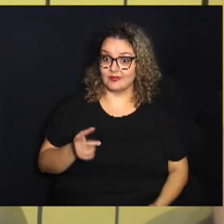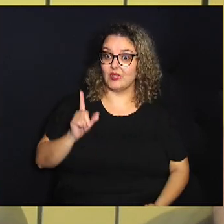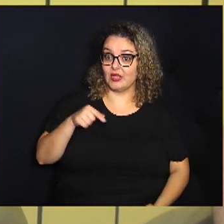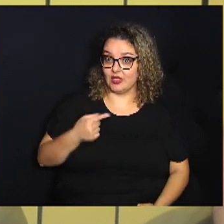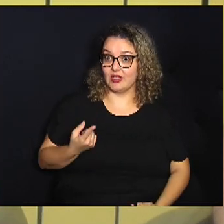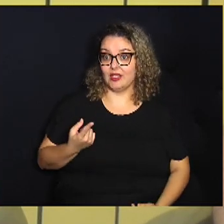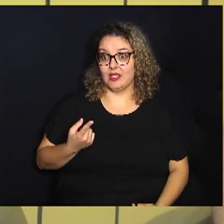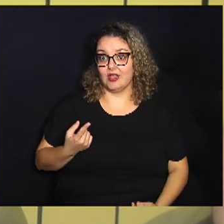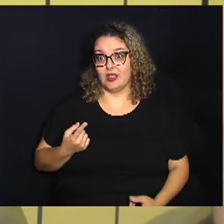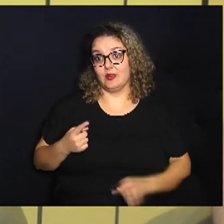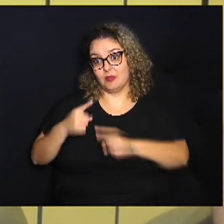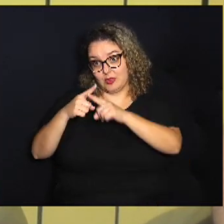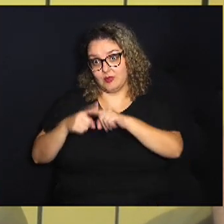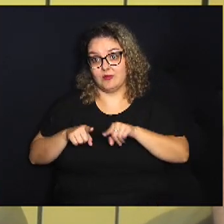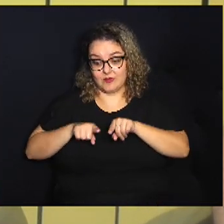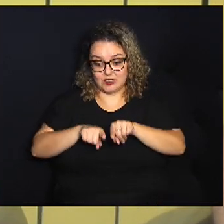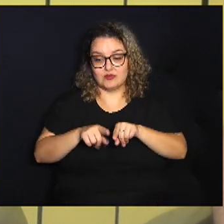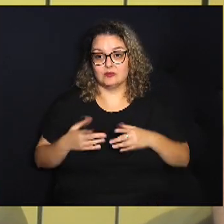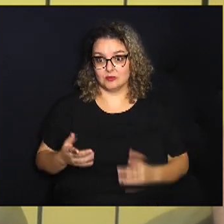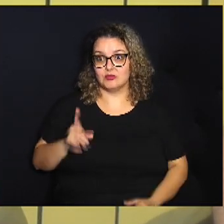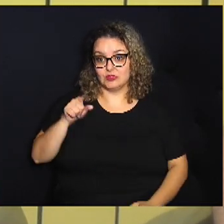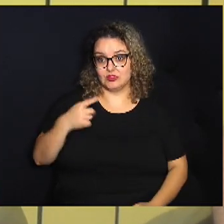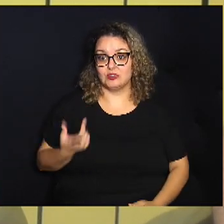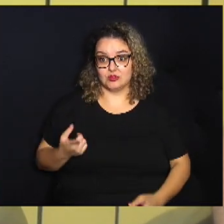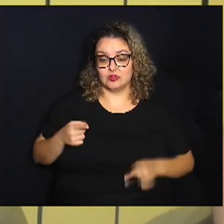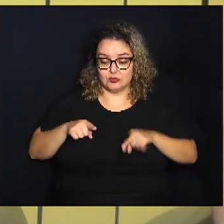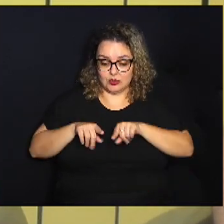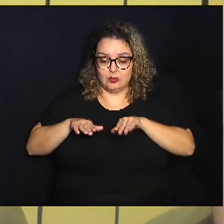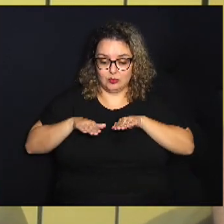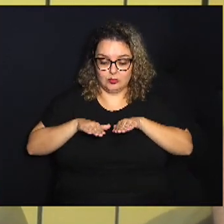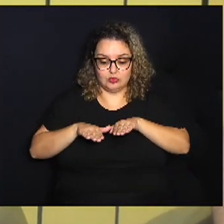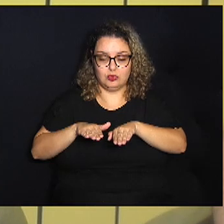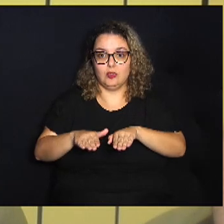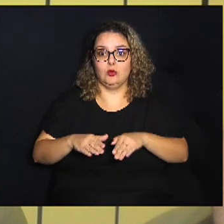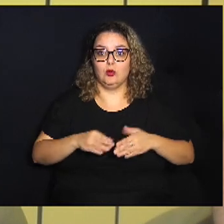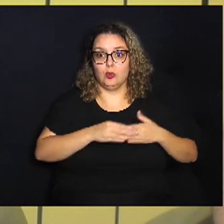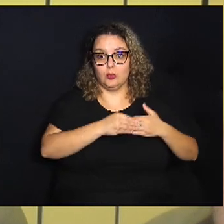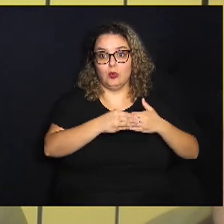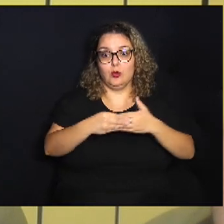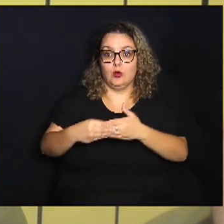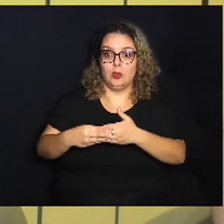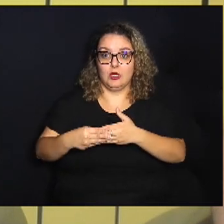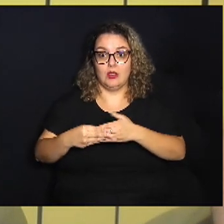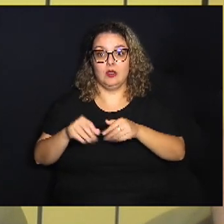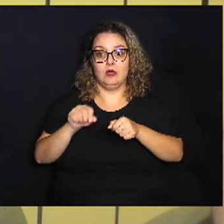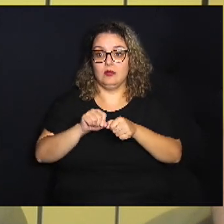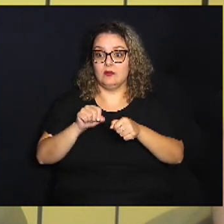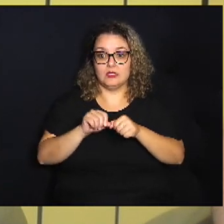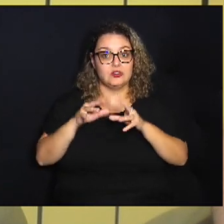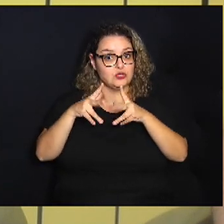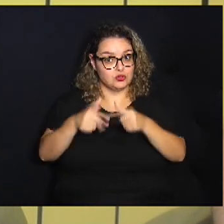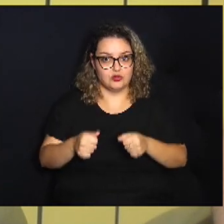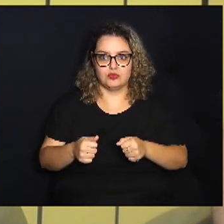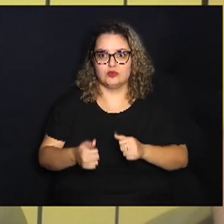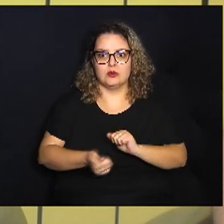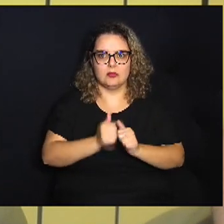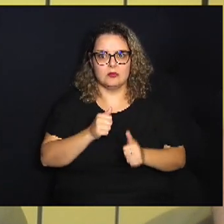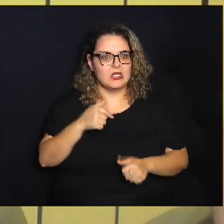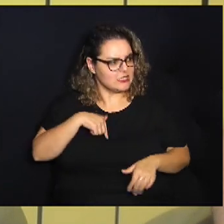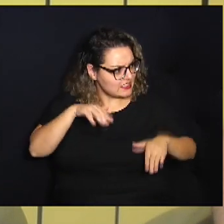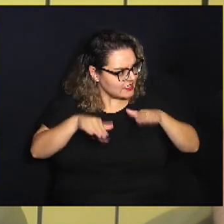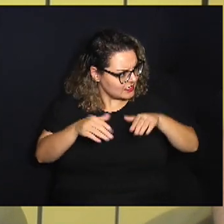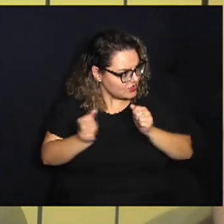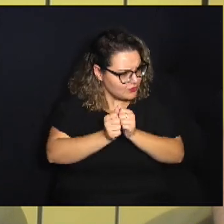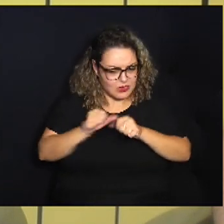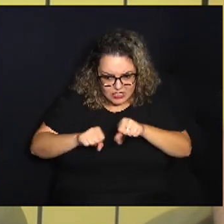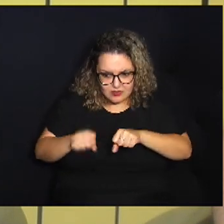em dupla que a gente acaba fazendo, isso é muito importante frisar, porque o guia tem que fazer a prova toda com o atleta. Tem gente que me pergunta, mas você nada junto,